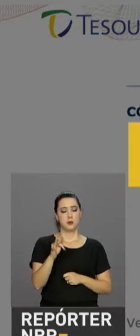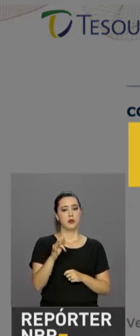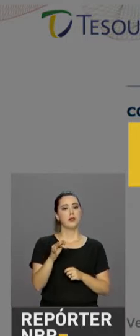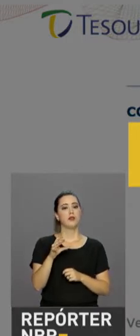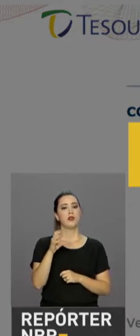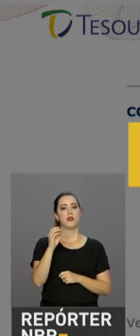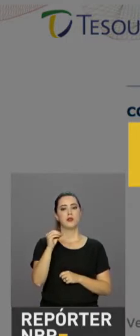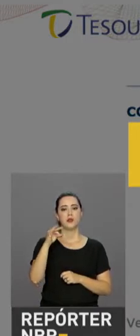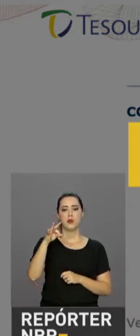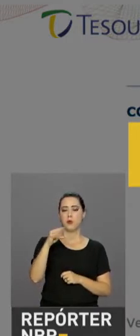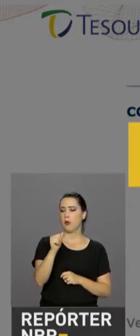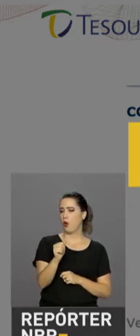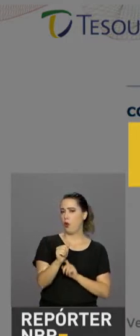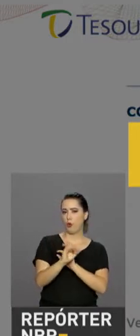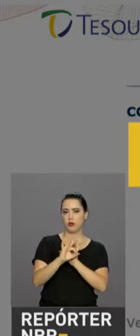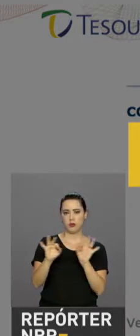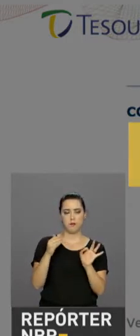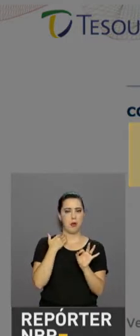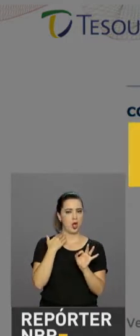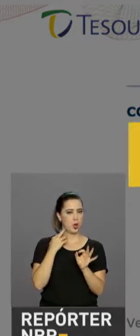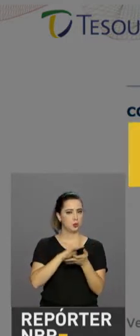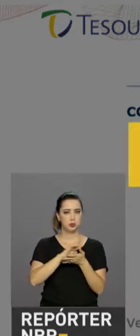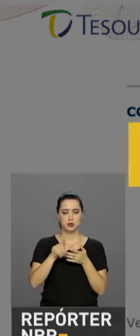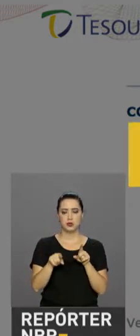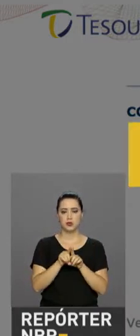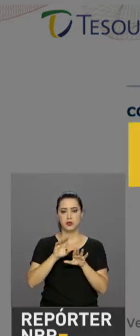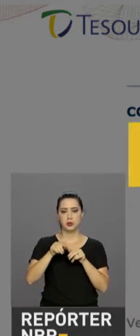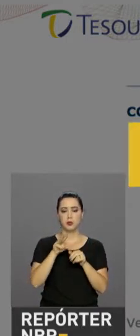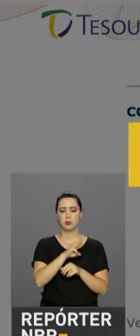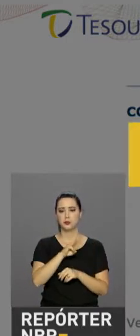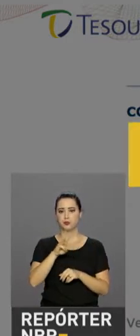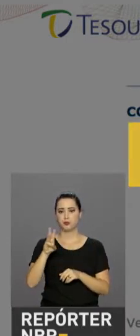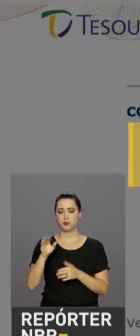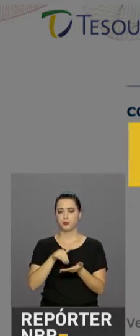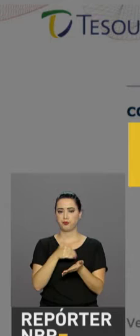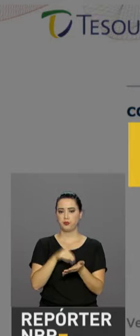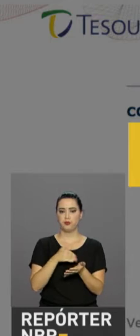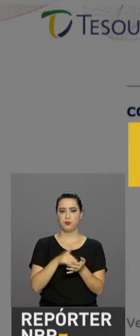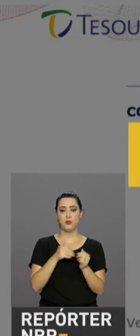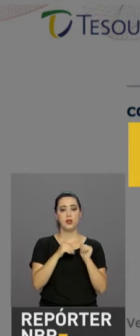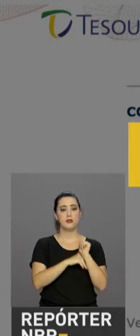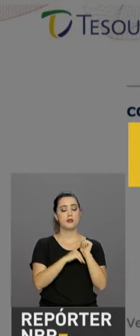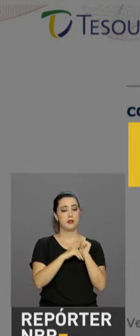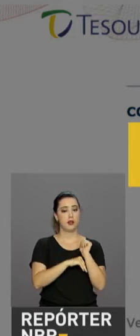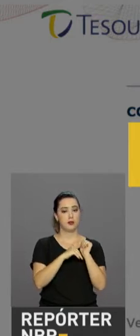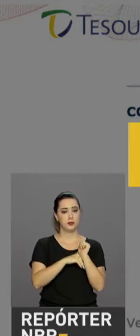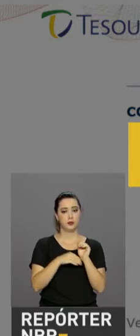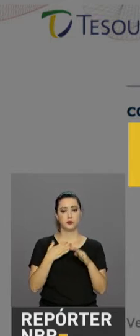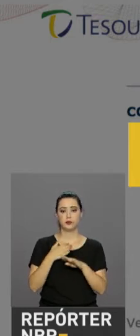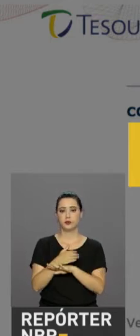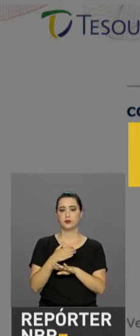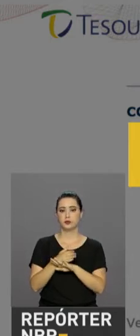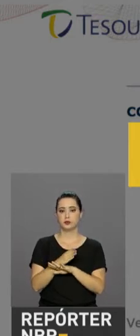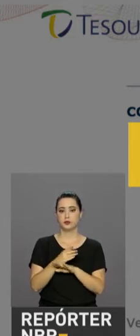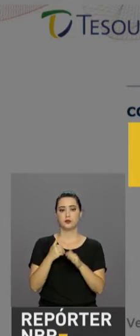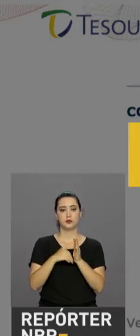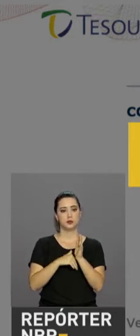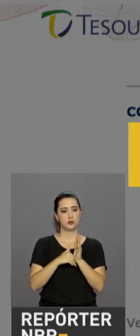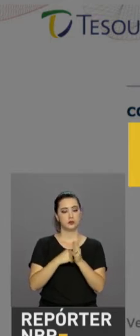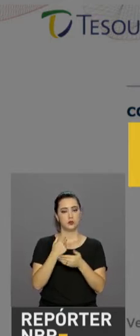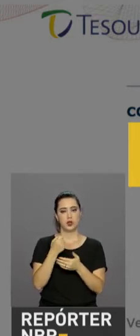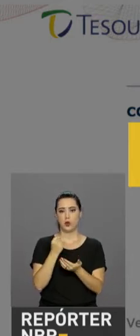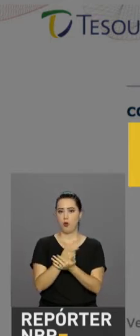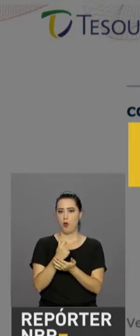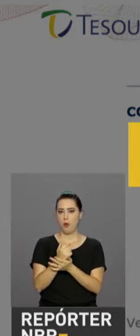uma corretora ou banco depois faça o cadastro você vai receber uma senha provisória que dá acesso restrito à compra